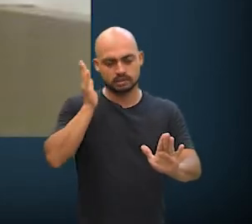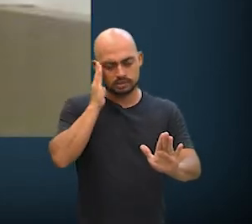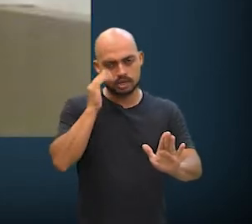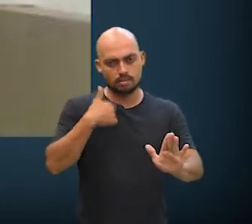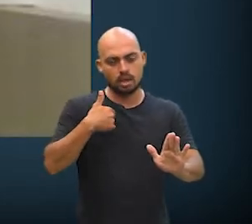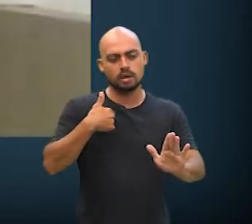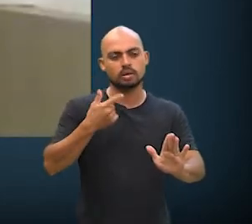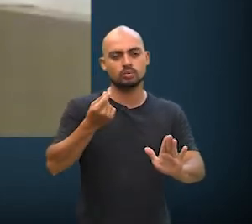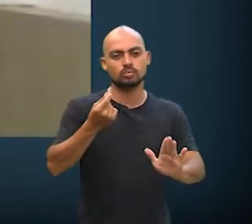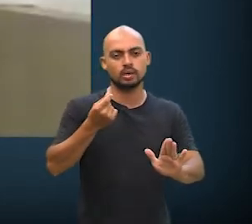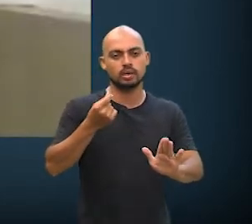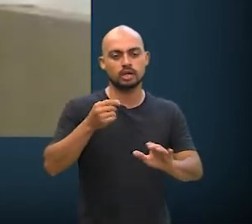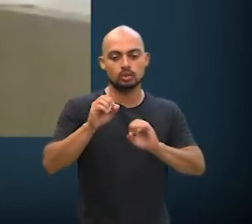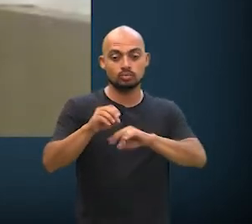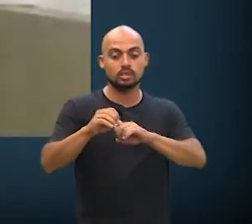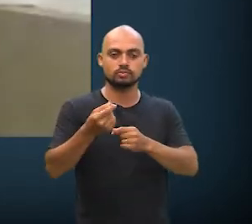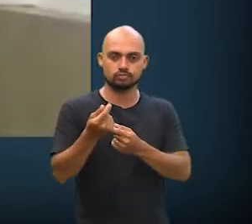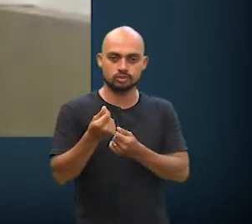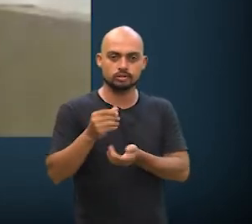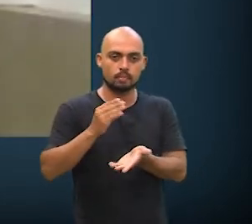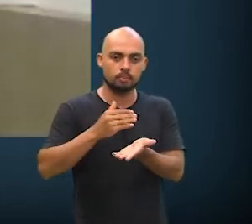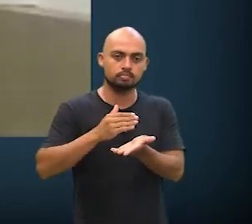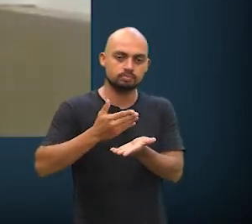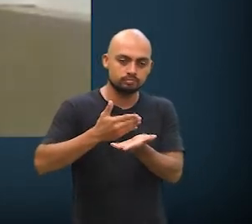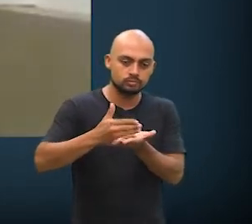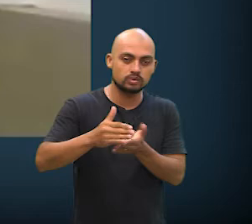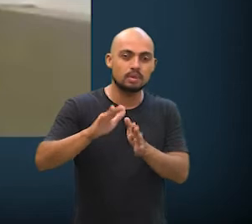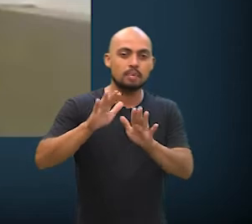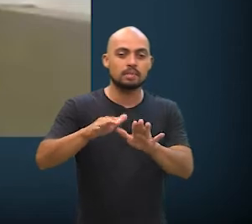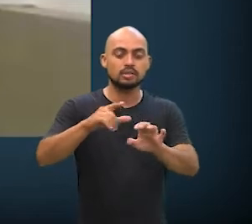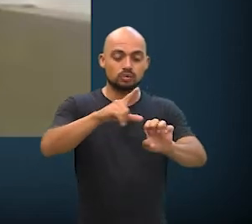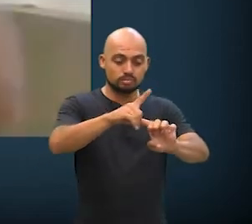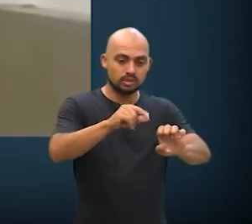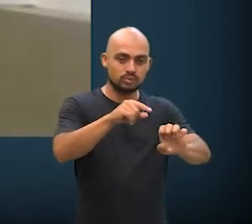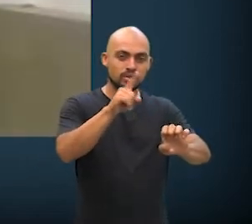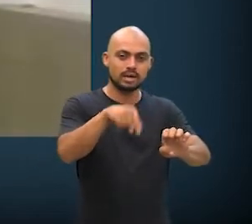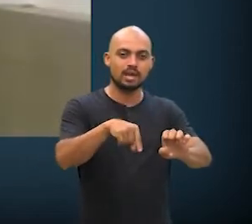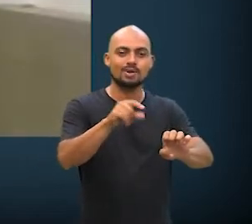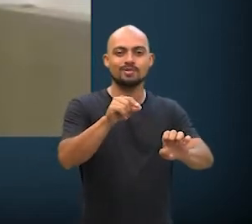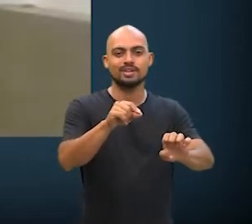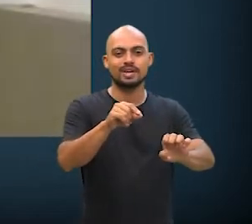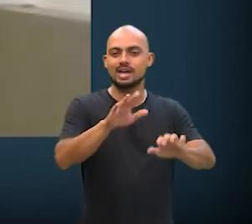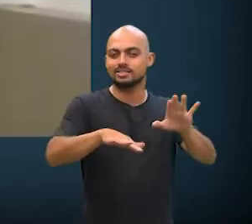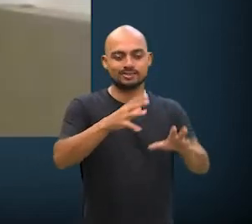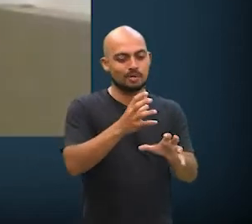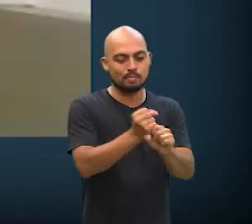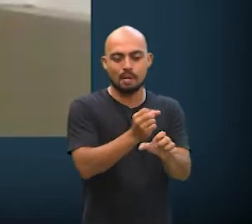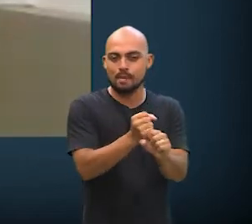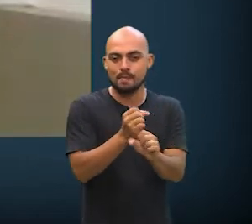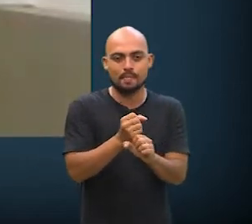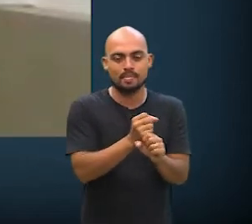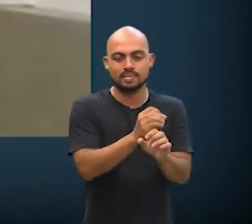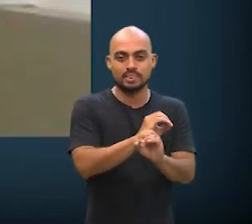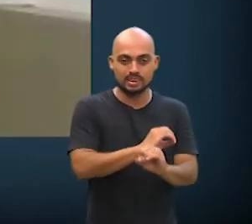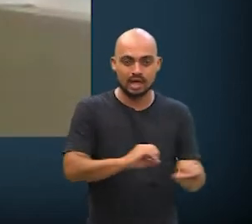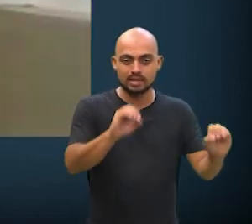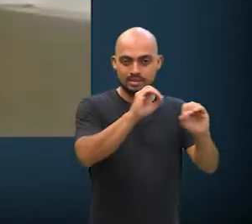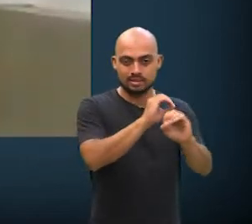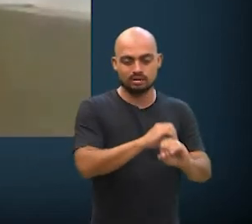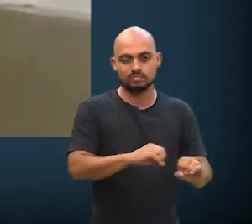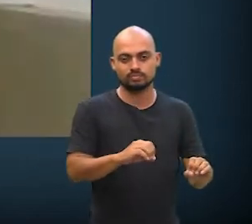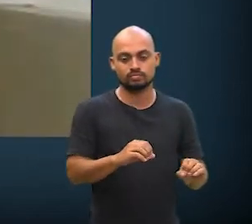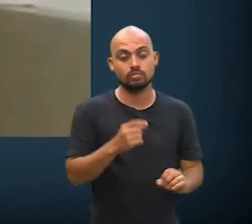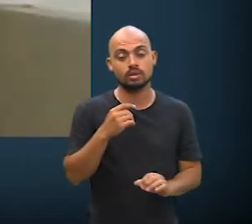educação financeira, até porque o mais normal é um empreendedor sair fazendo as coisas sem fazer conta. Então, o que eu tenho visto aqui é